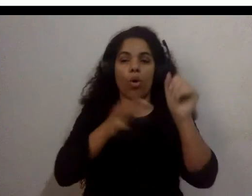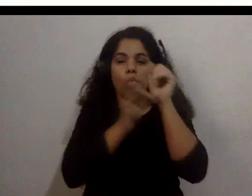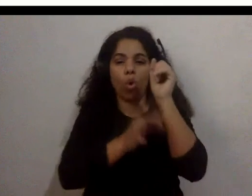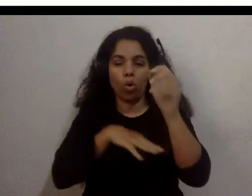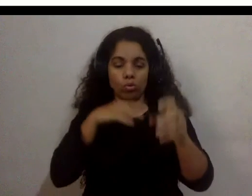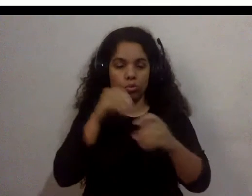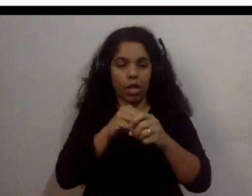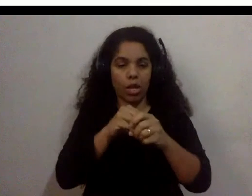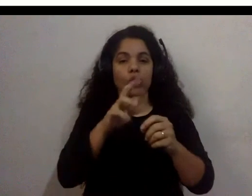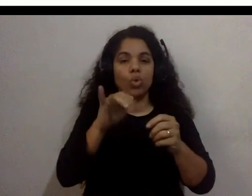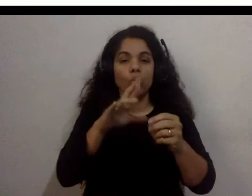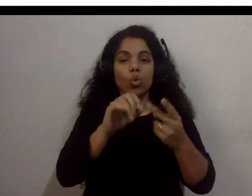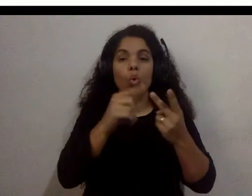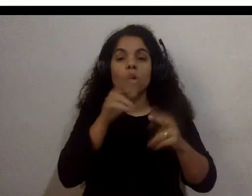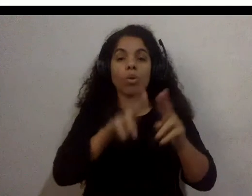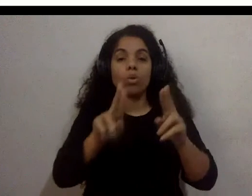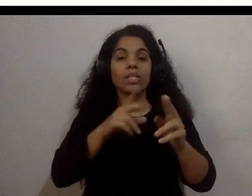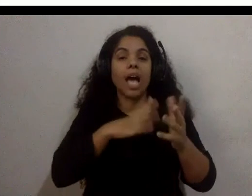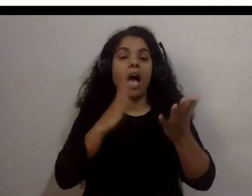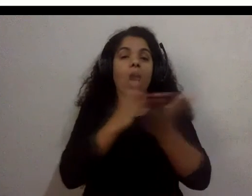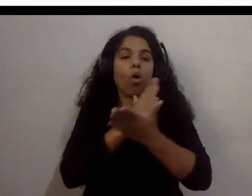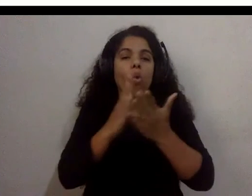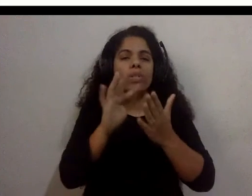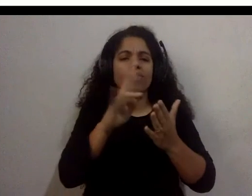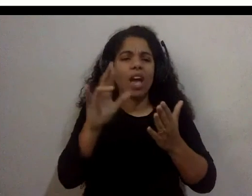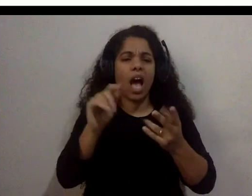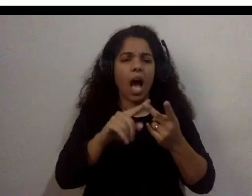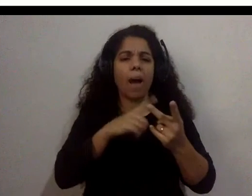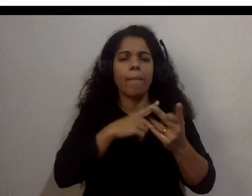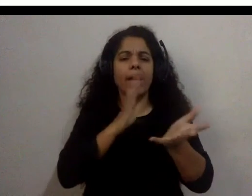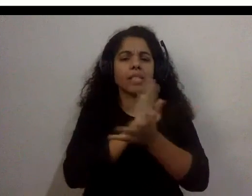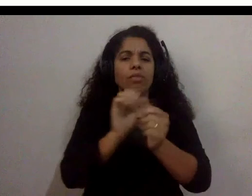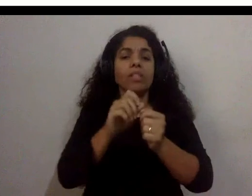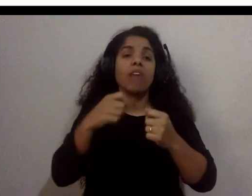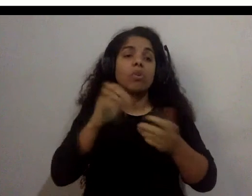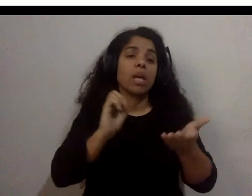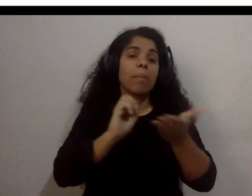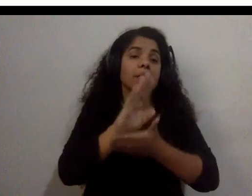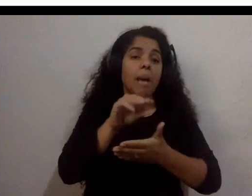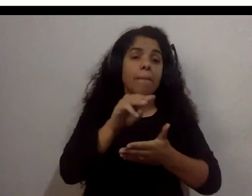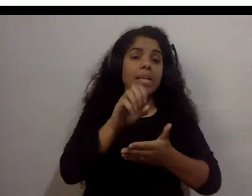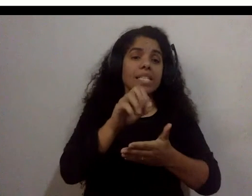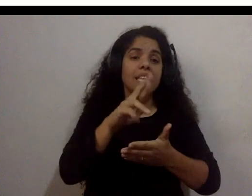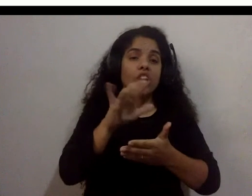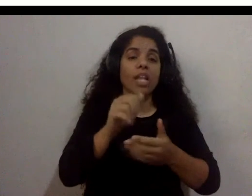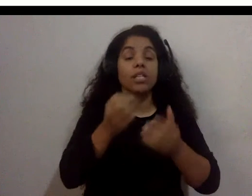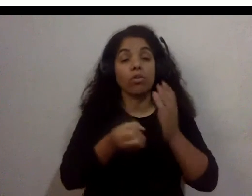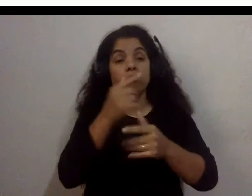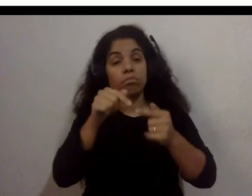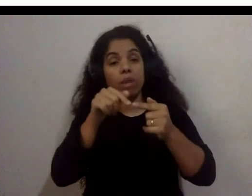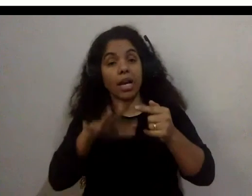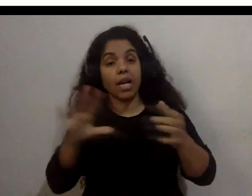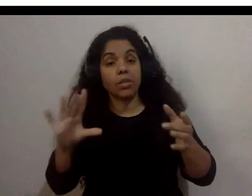banco de dados, para usar algumas ferramentas que o Rails dá. Ah, eu vou precisar mandar isso numa mensageria. Então, peraí, que agora eu vou criar uma classe para conectar